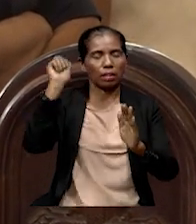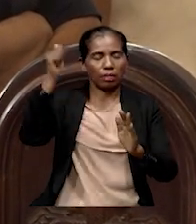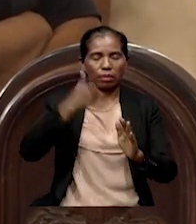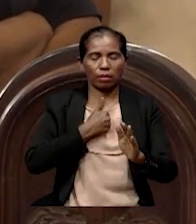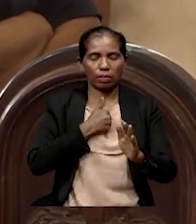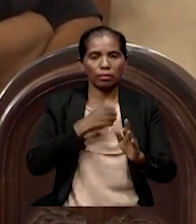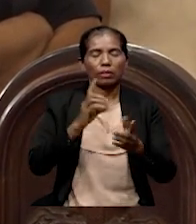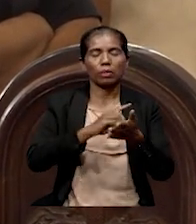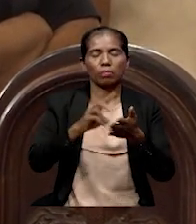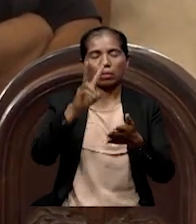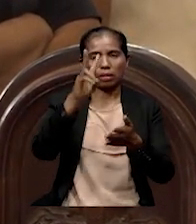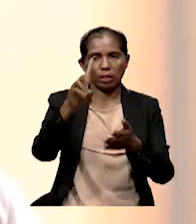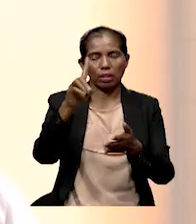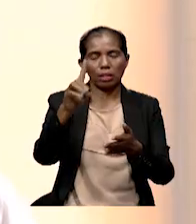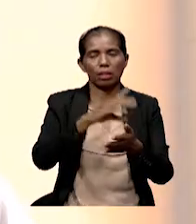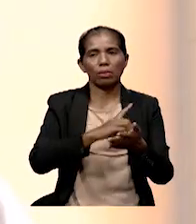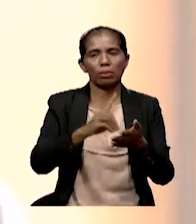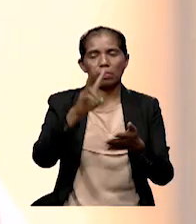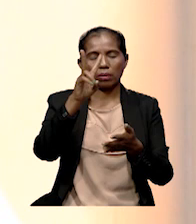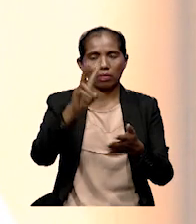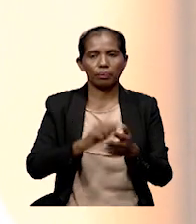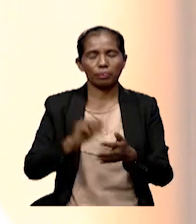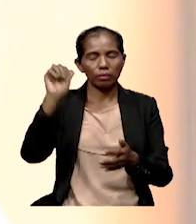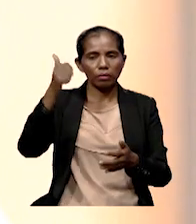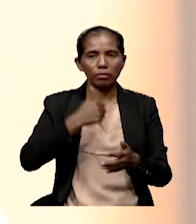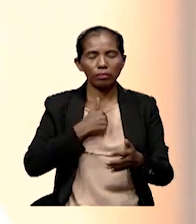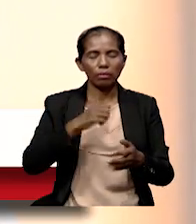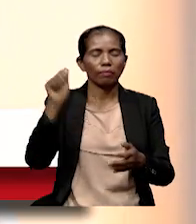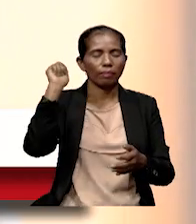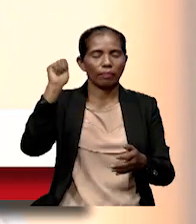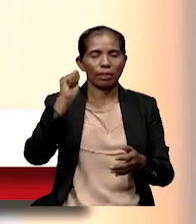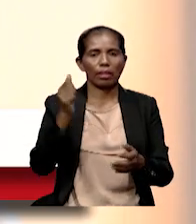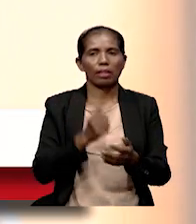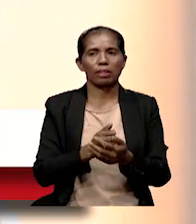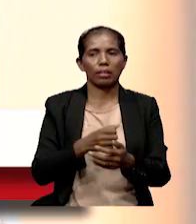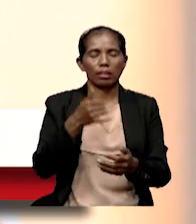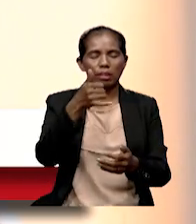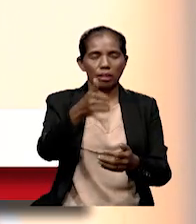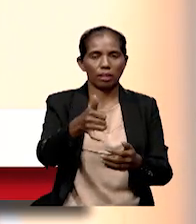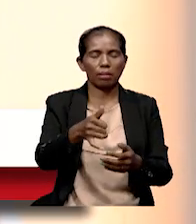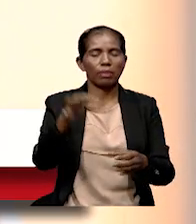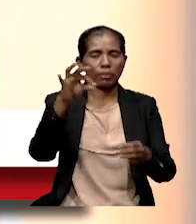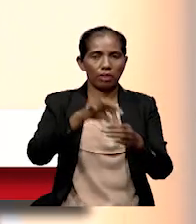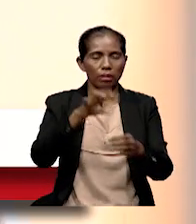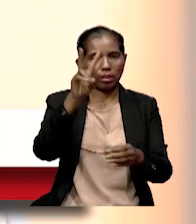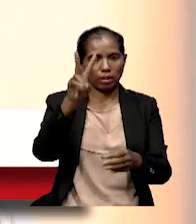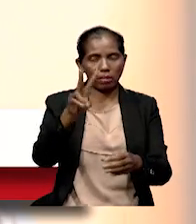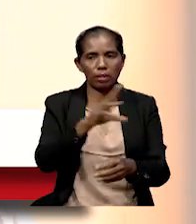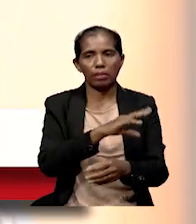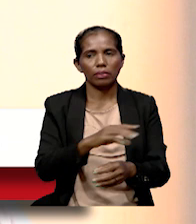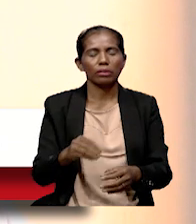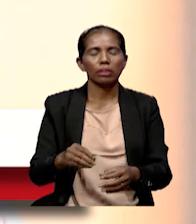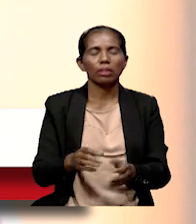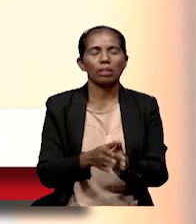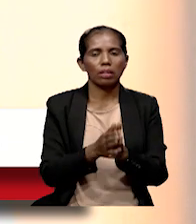sorteio ida no Ruanian. Ba calendário campanha ninian, molok hakat ba ia segunda eleição nini, e